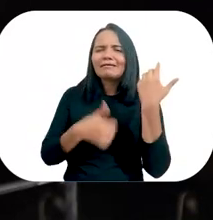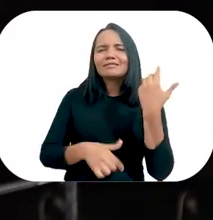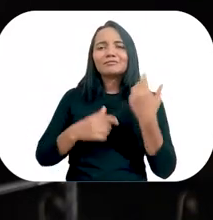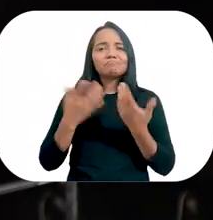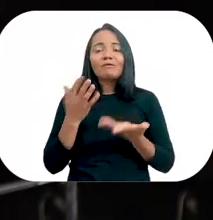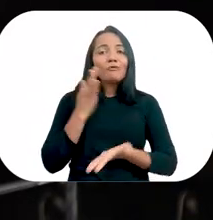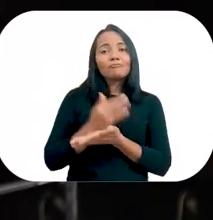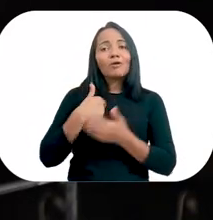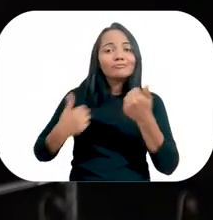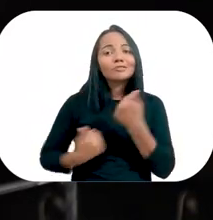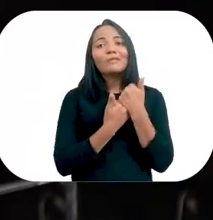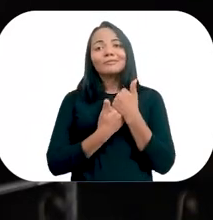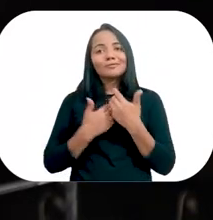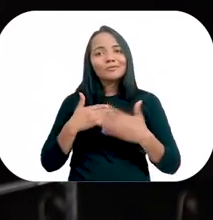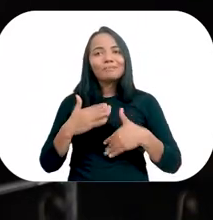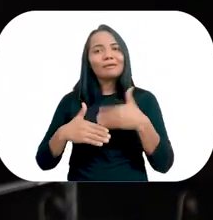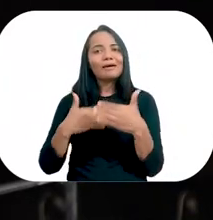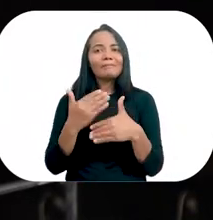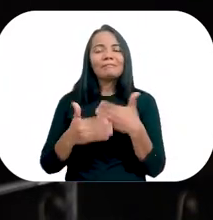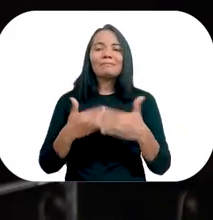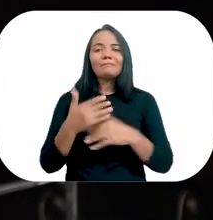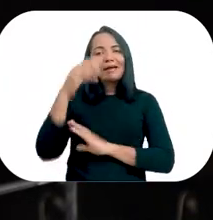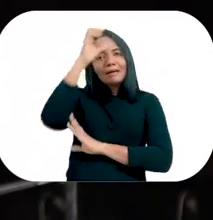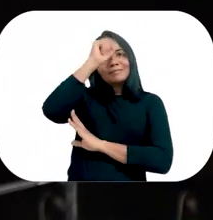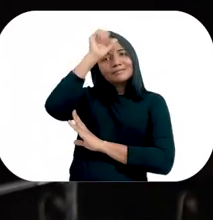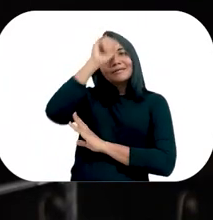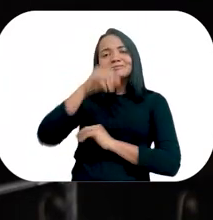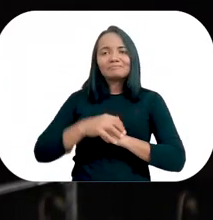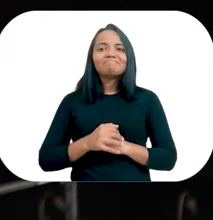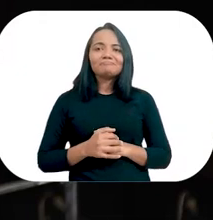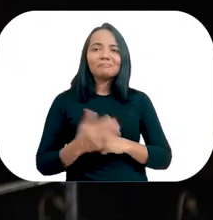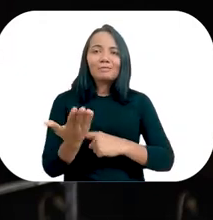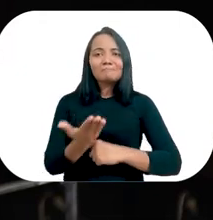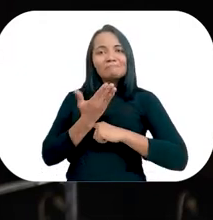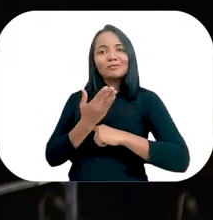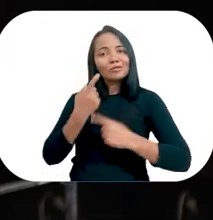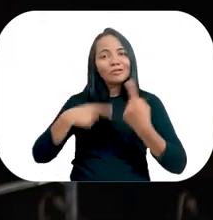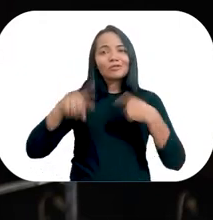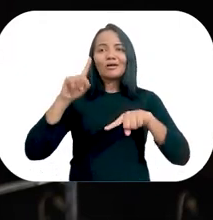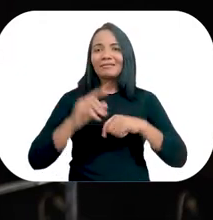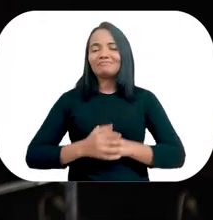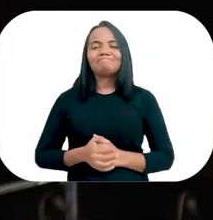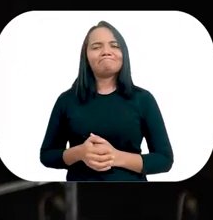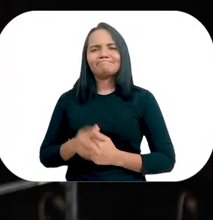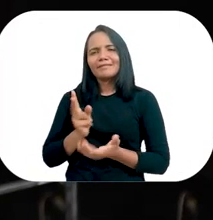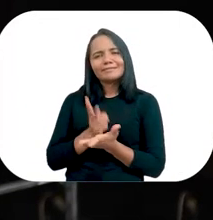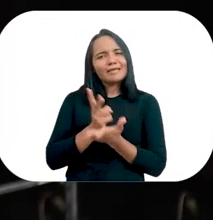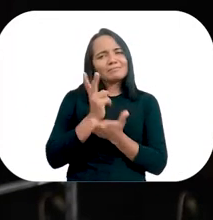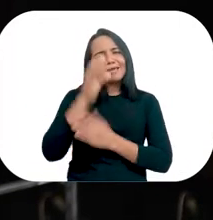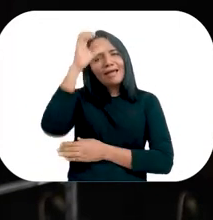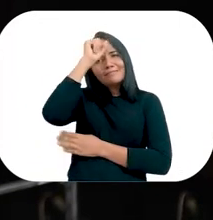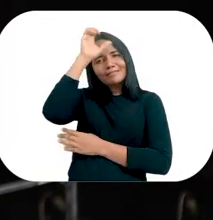tal. E aí eu fui aprendendo pouquinho de pouquinho, né, para tentar me fortalecer. E a gente sempre está aprendendo